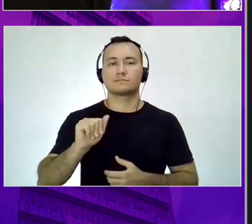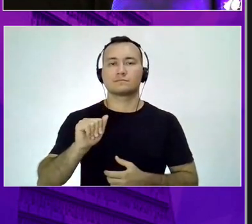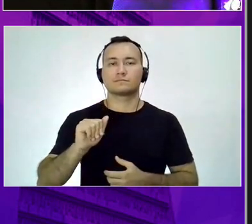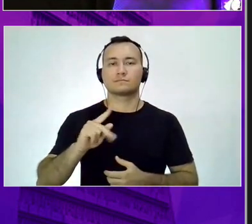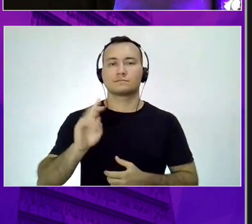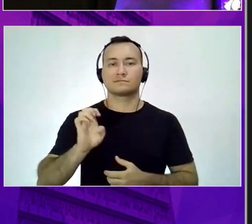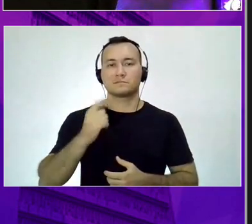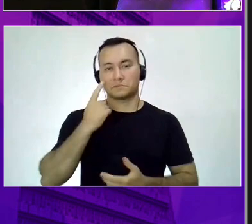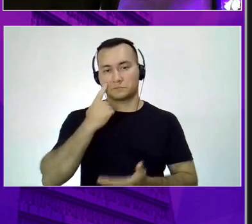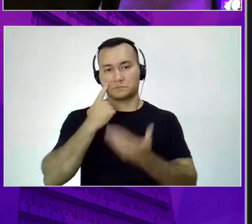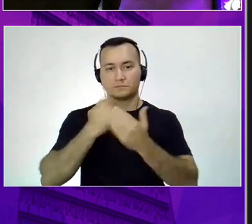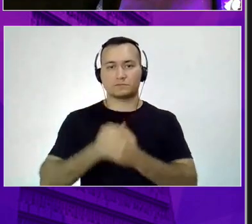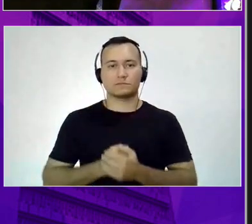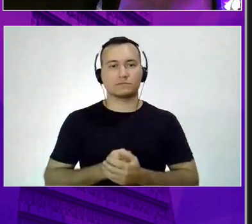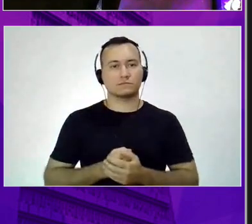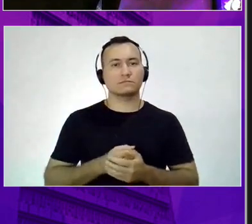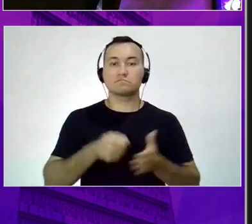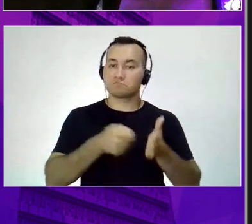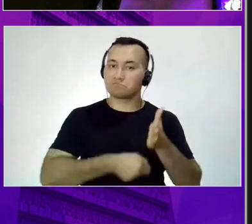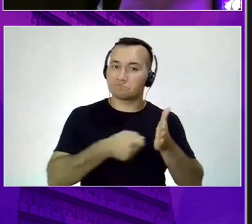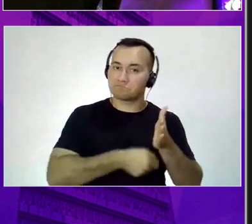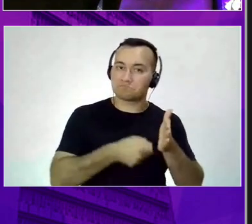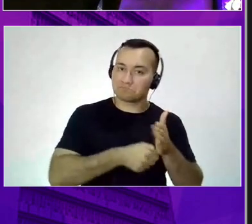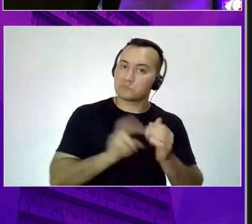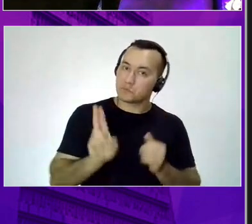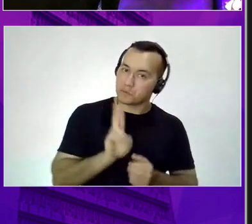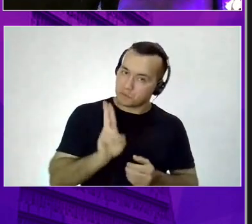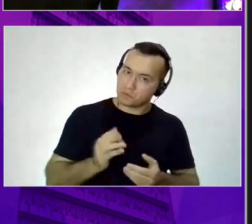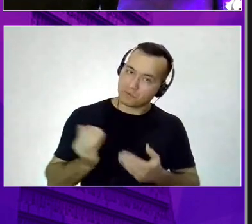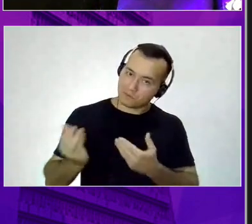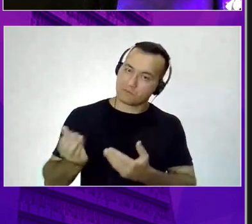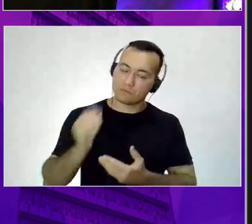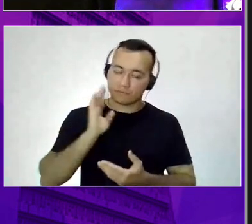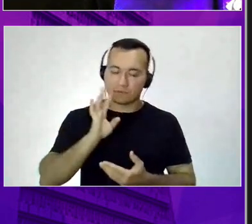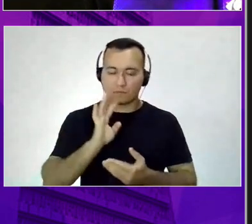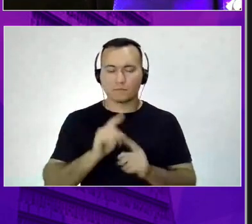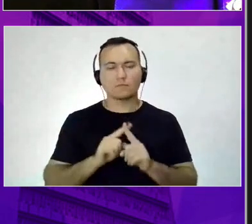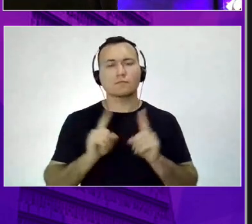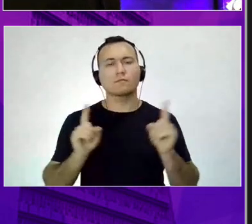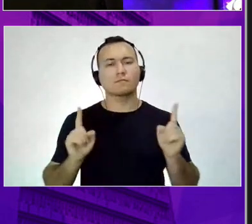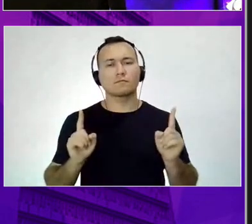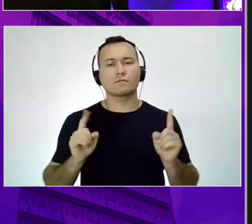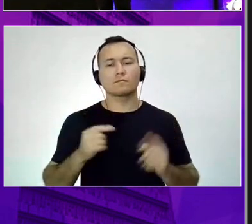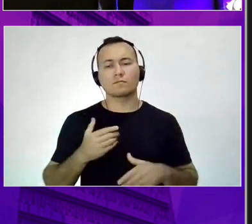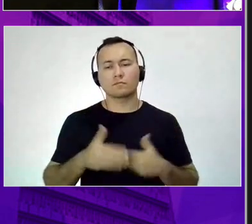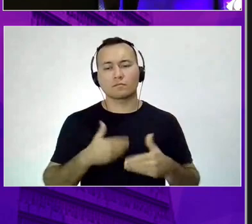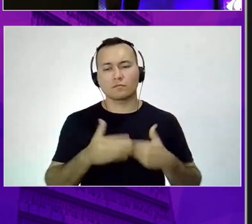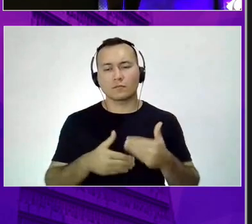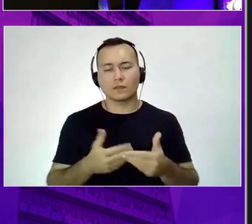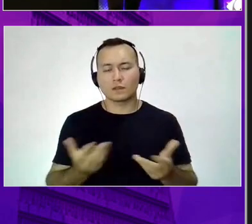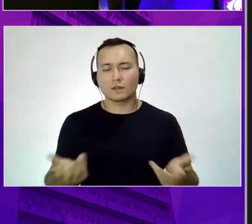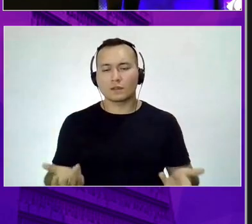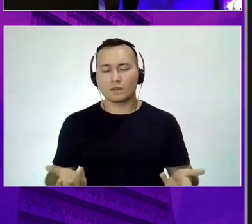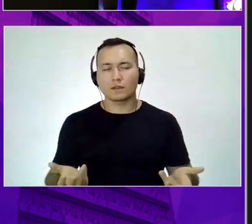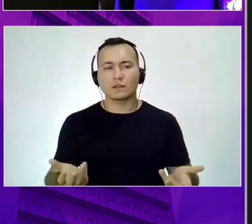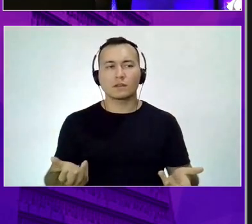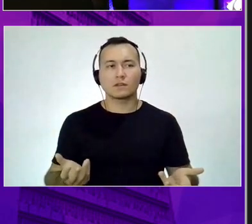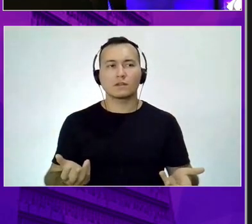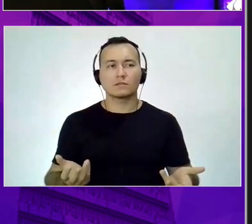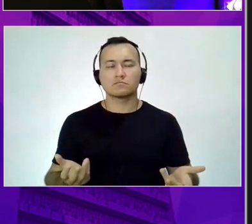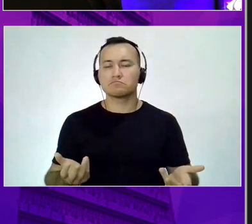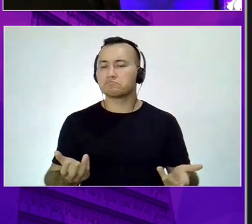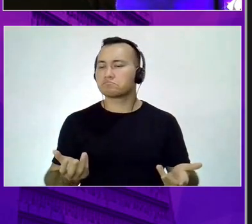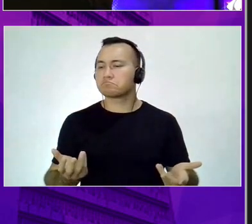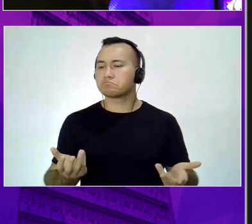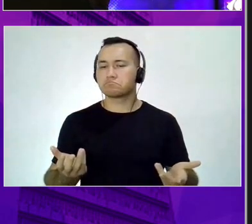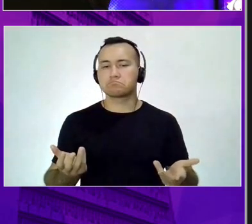está persistindo no nosso Data Lake. Mas como é que a gente faz a acurácia dessas informações? Como é que a gente transforma essas informações